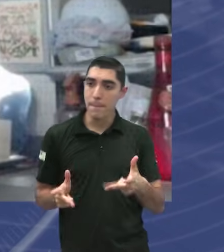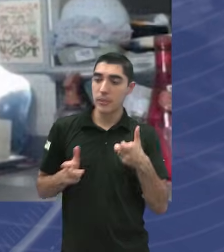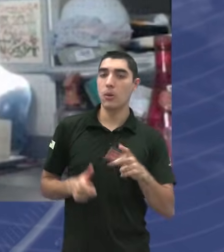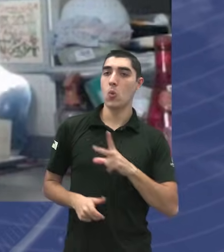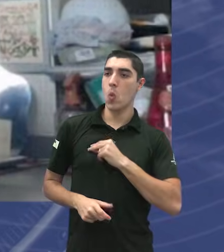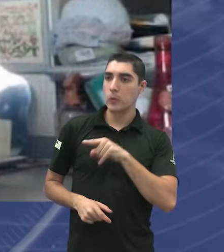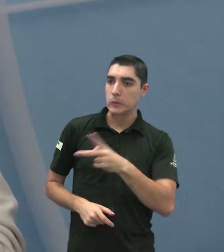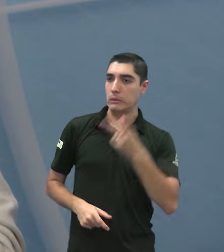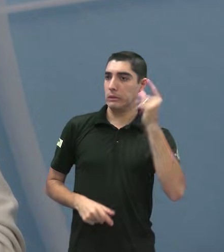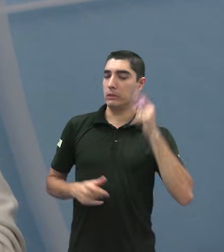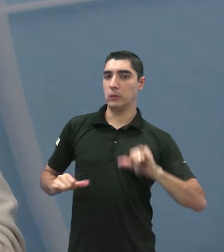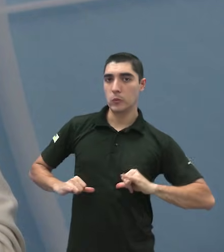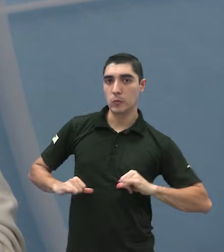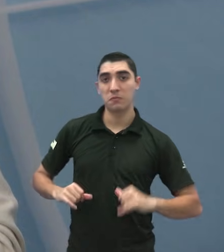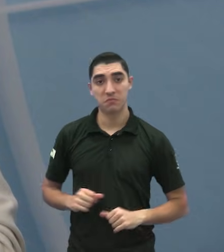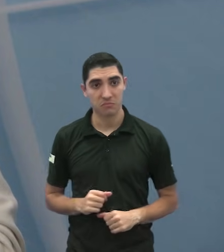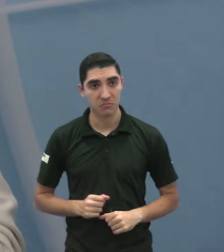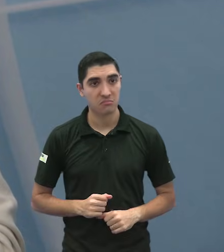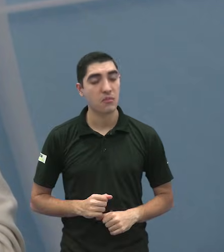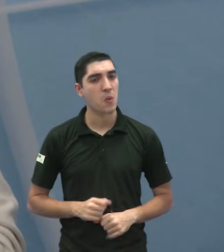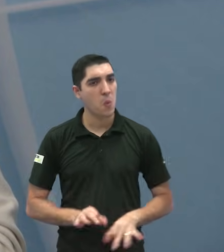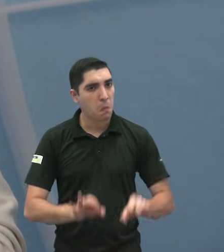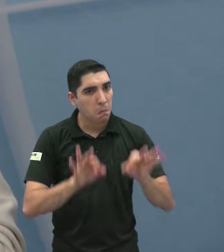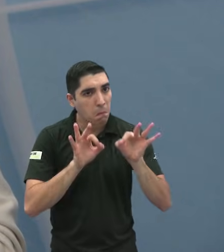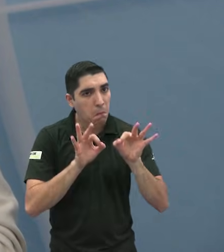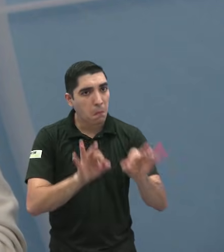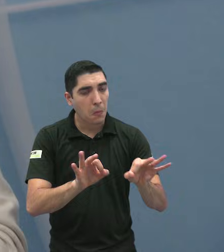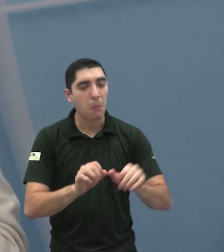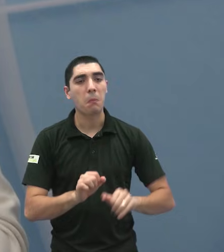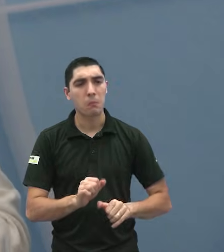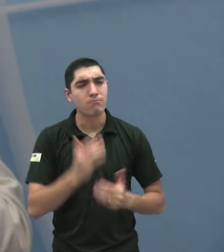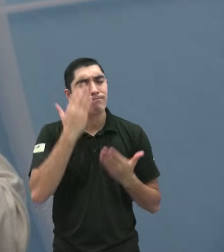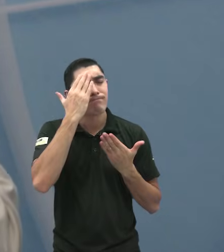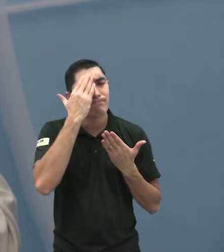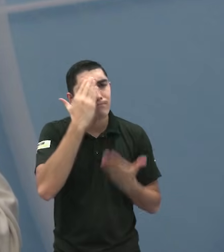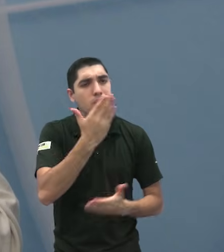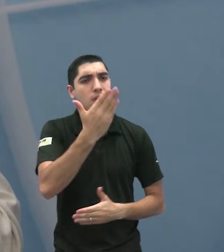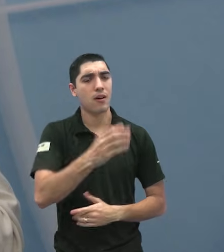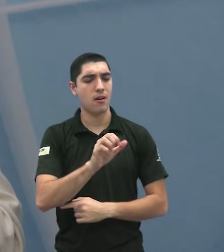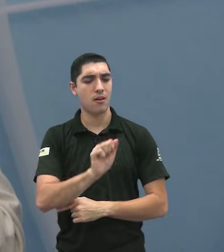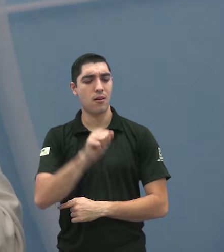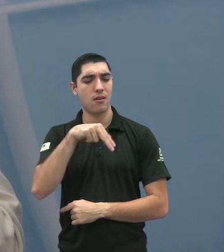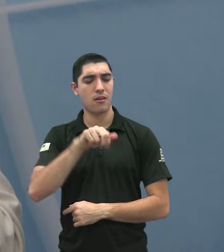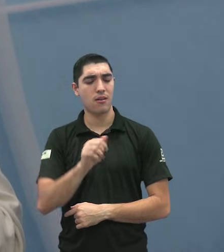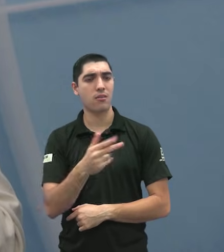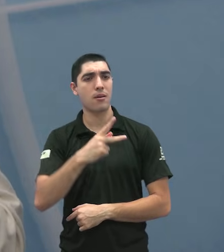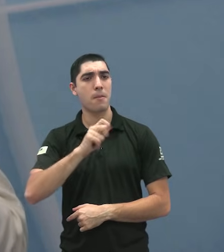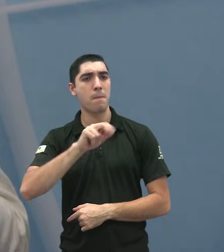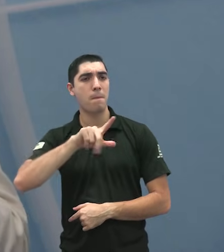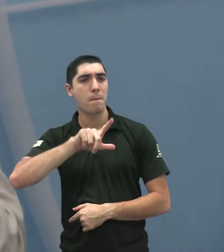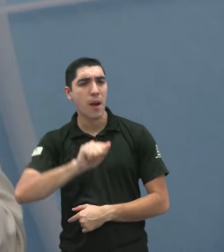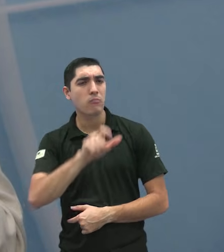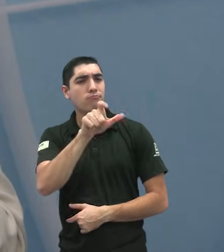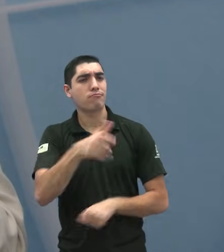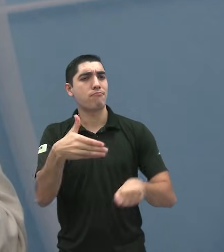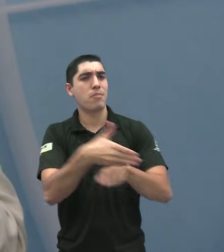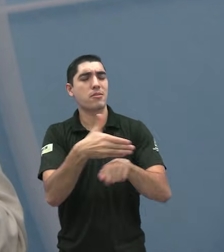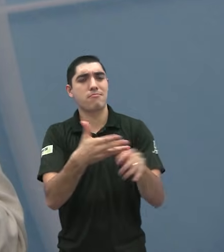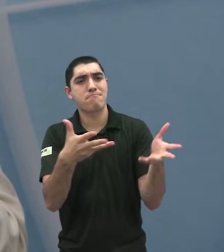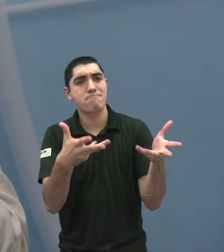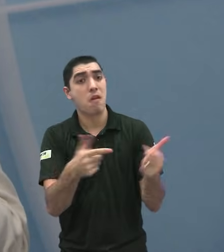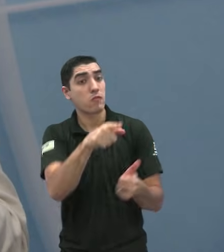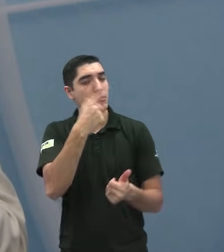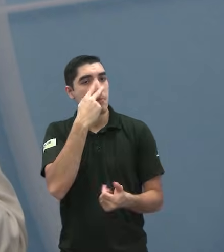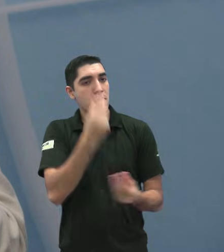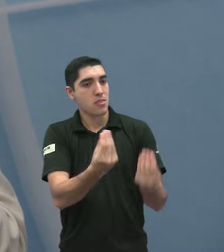gente foi ensinado desde cedo. Com certeza, Ana Paula, muito obrigado pela sua brilhante participação e